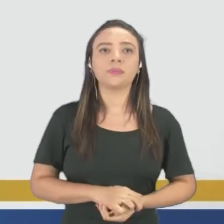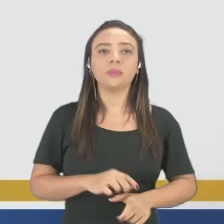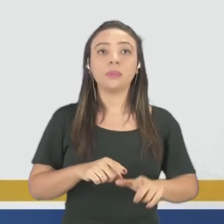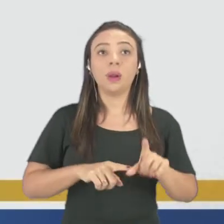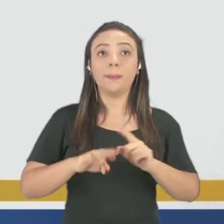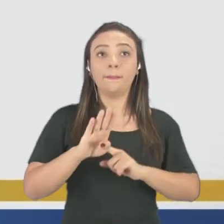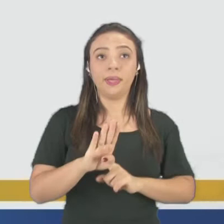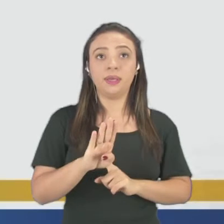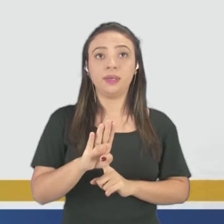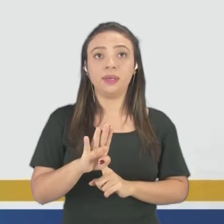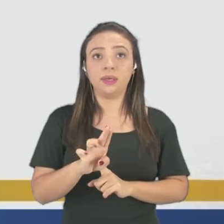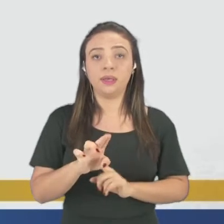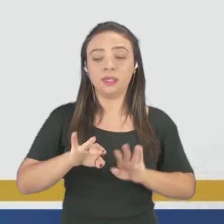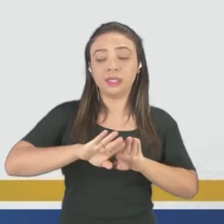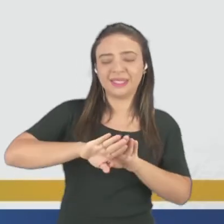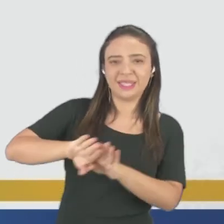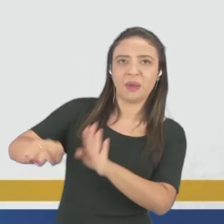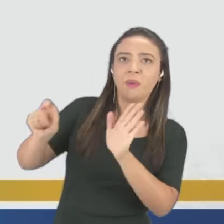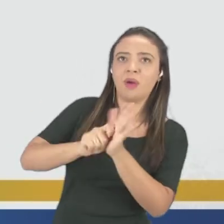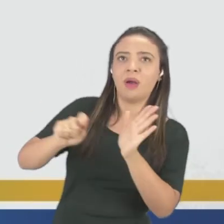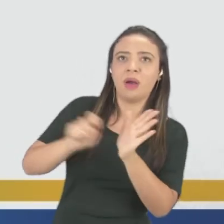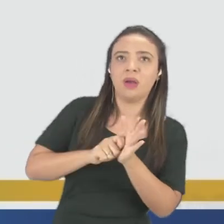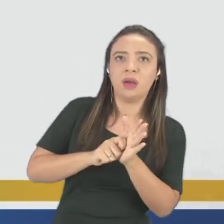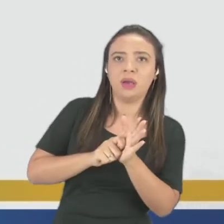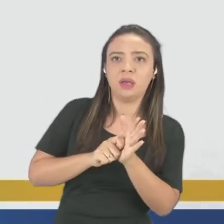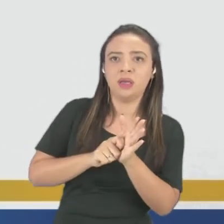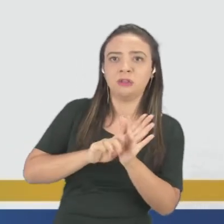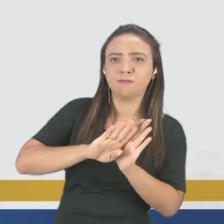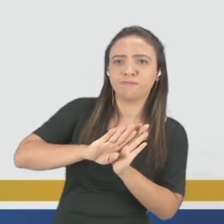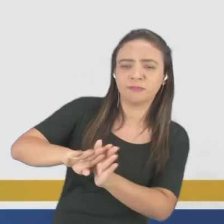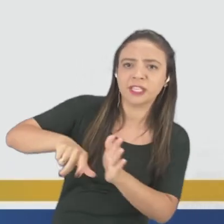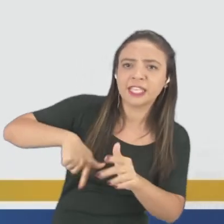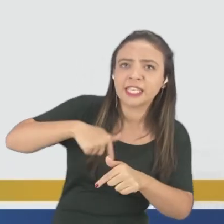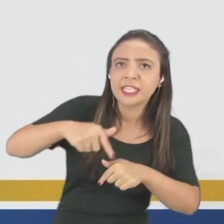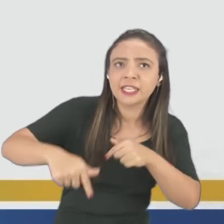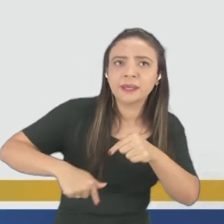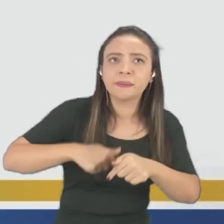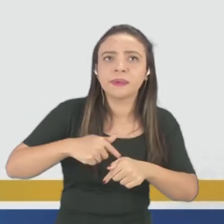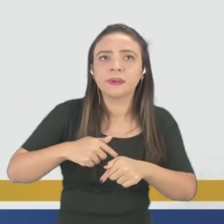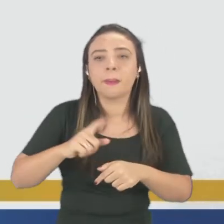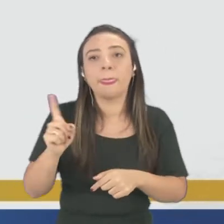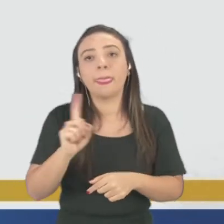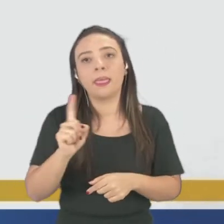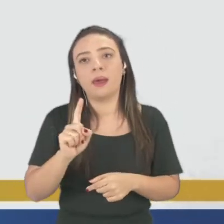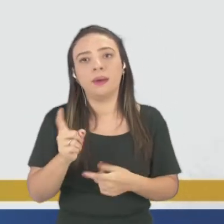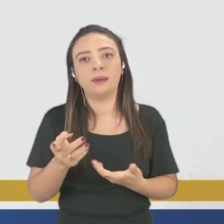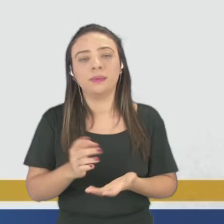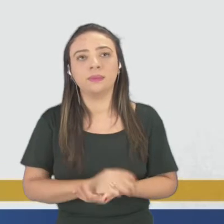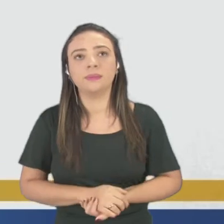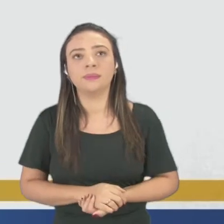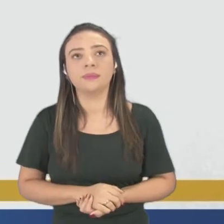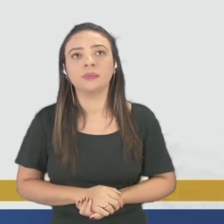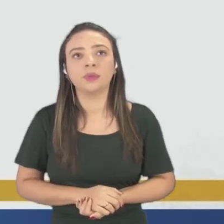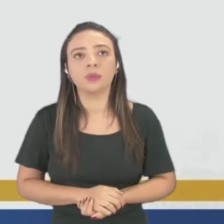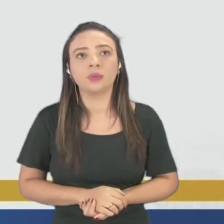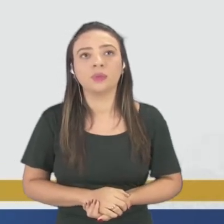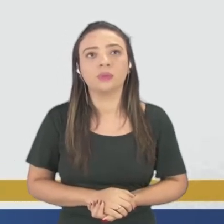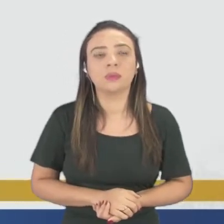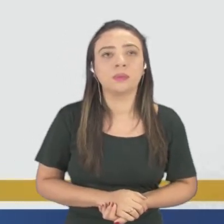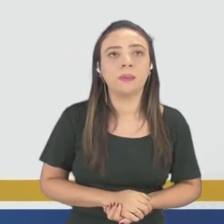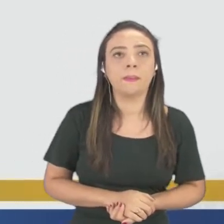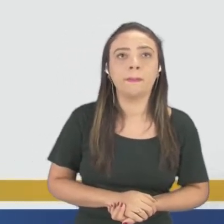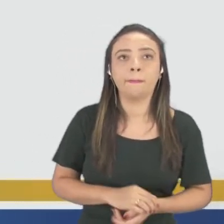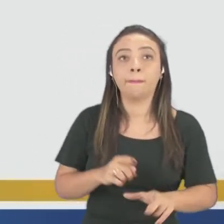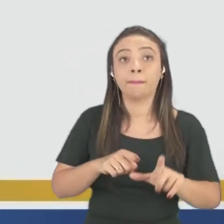letra A vão para beber mantê-la afastada das aulas utilizando a restrição química e mecânica não pessoal não adianta você desta forma tá o tratamento não